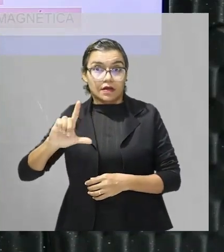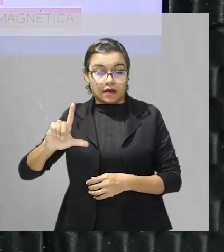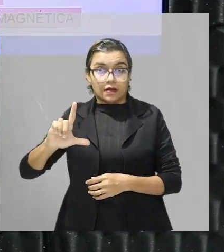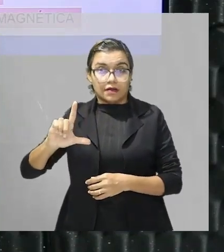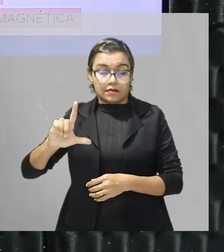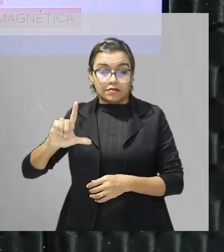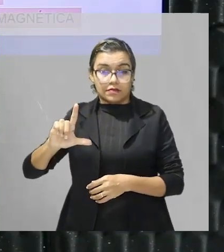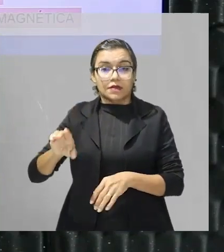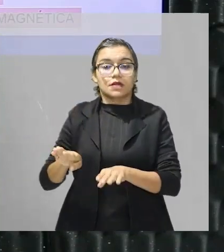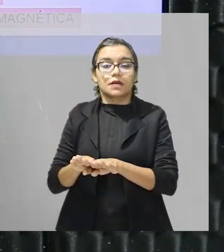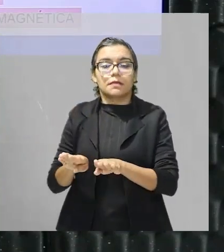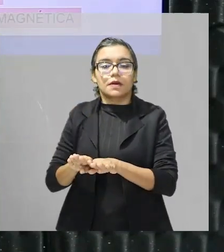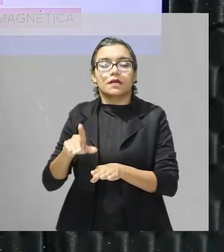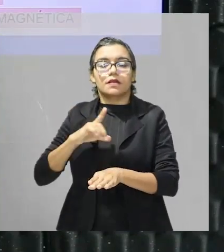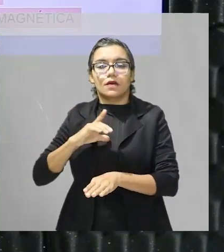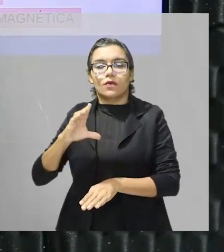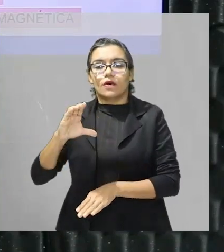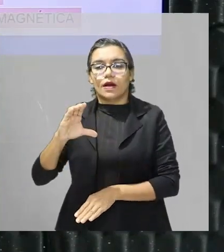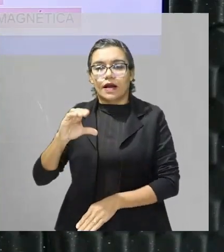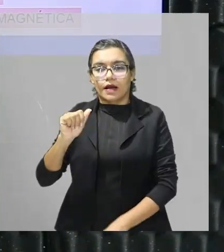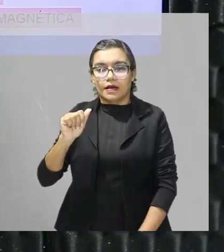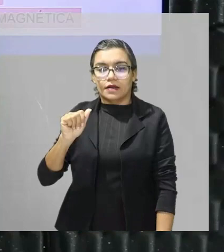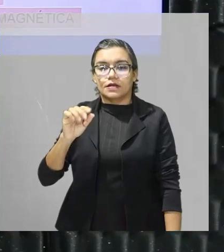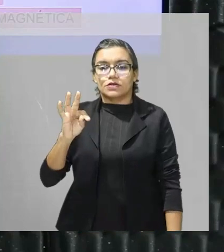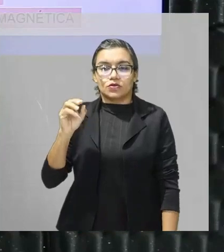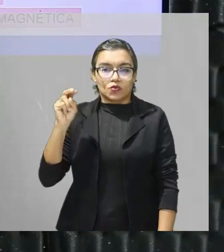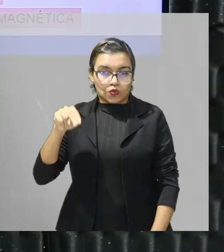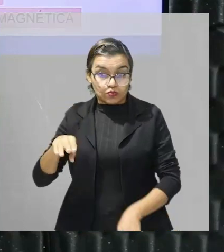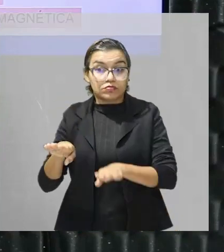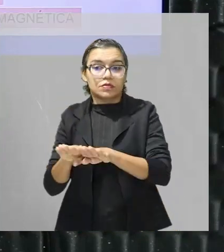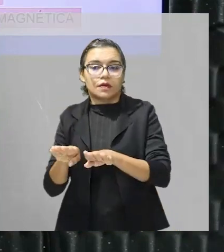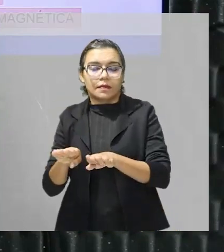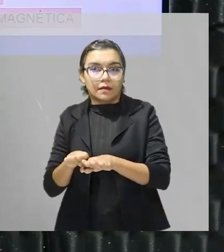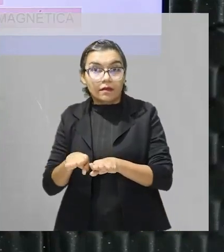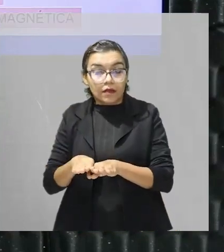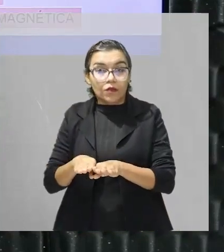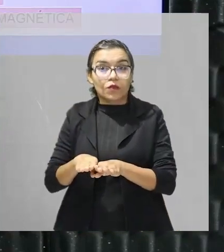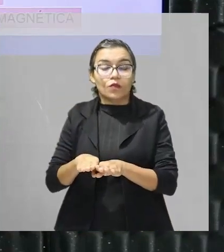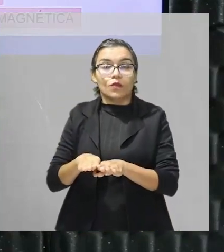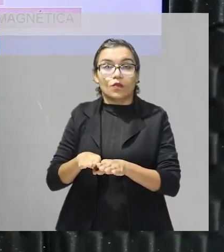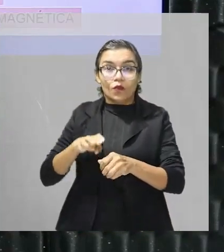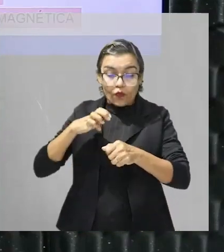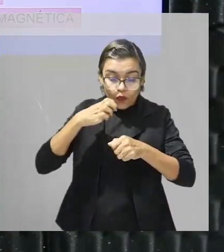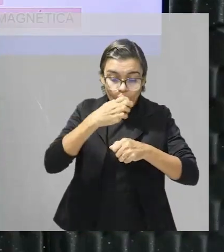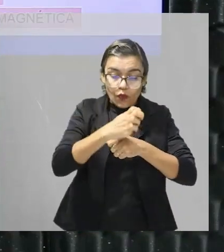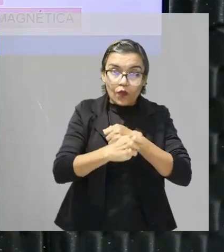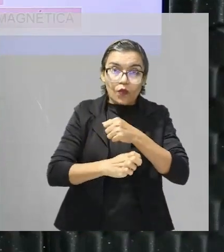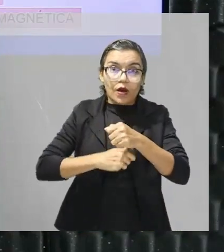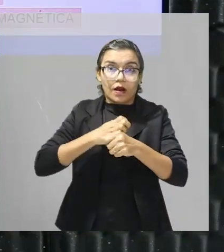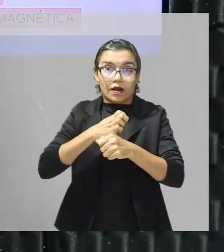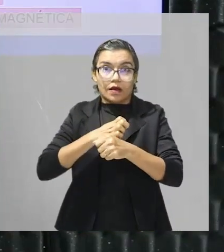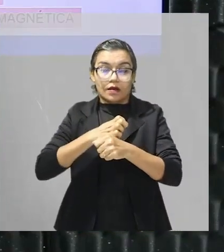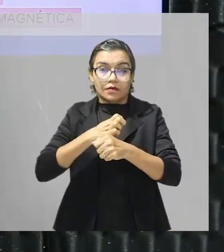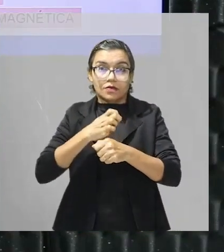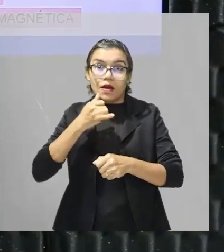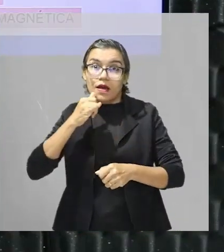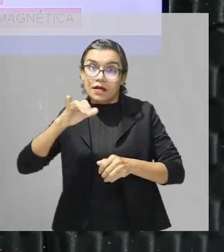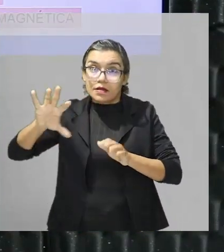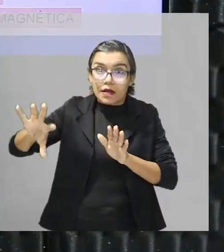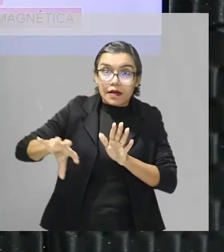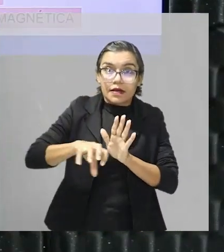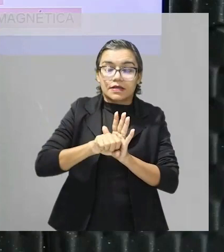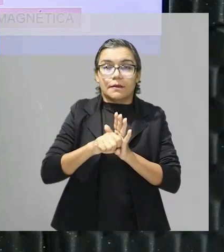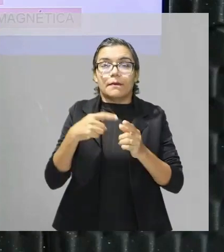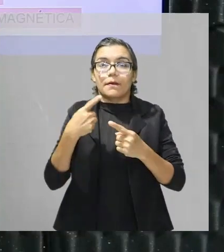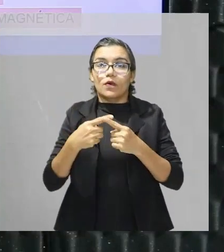sódio Ok então elétrons desse sódio eles vão receber energia porque eles